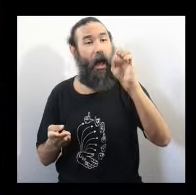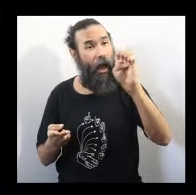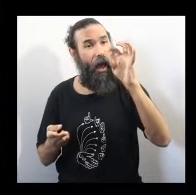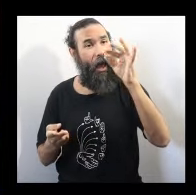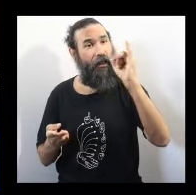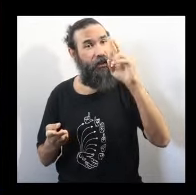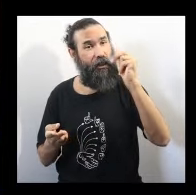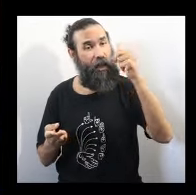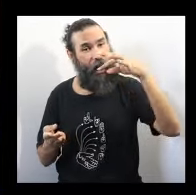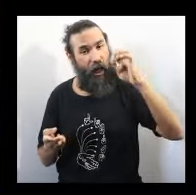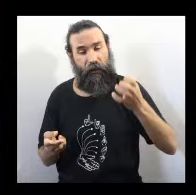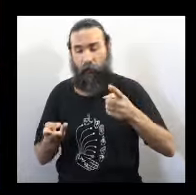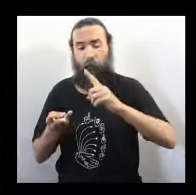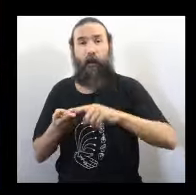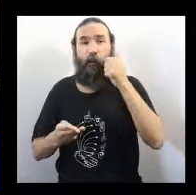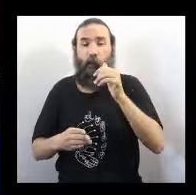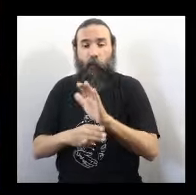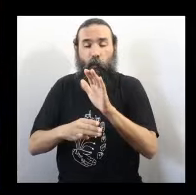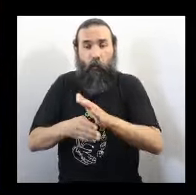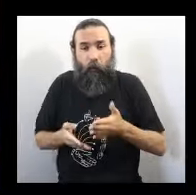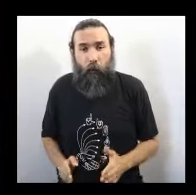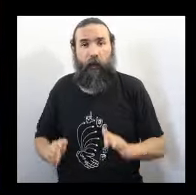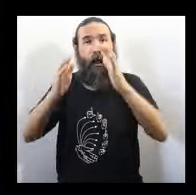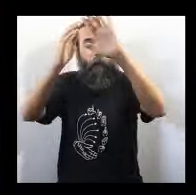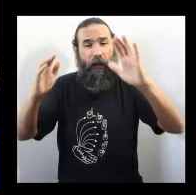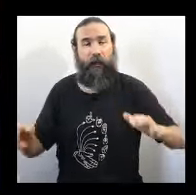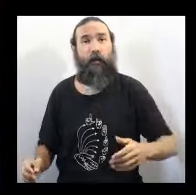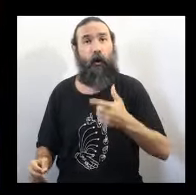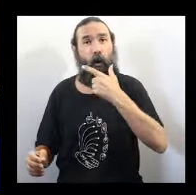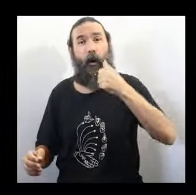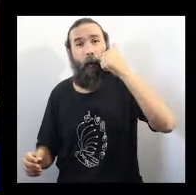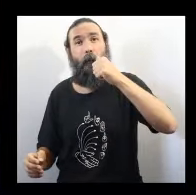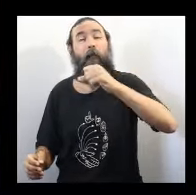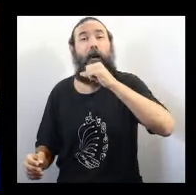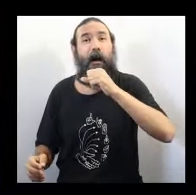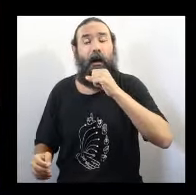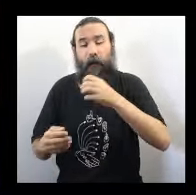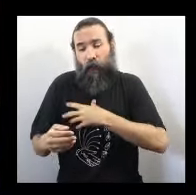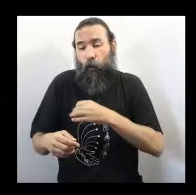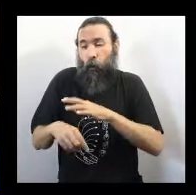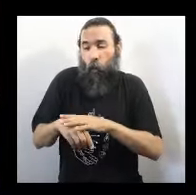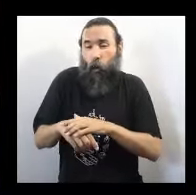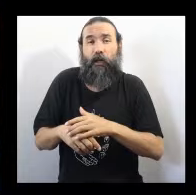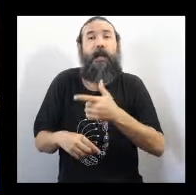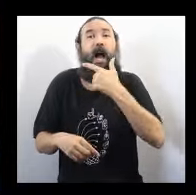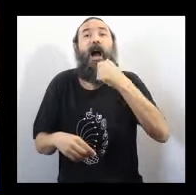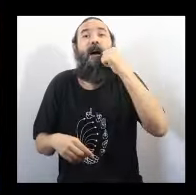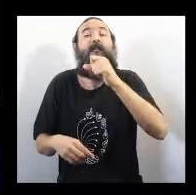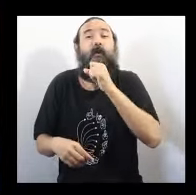o rezador faz com filho doente avó e o avô achado na natureza